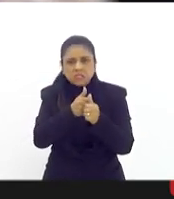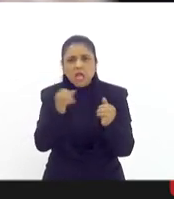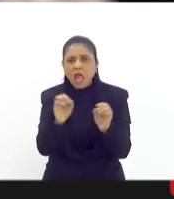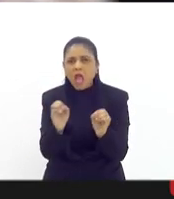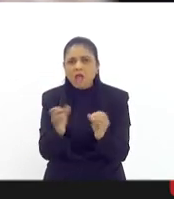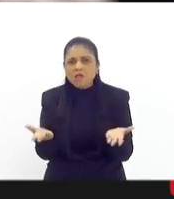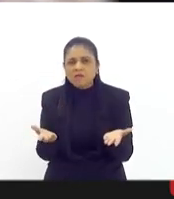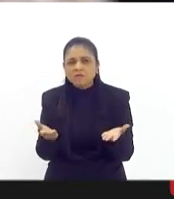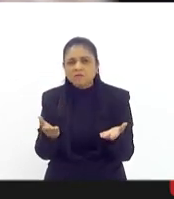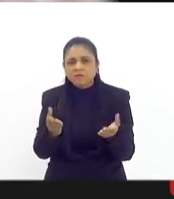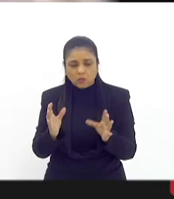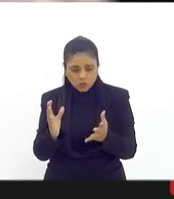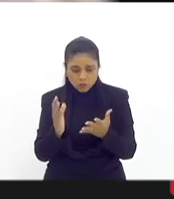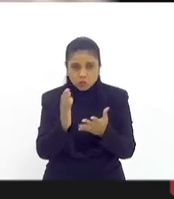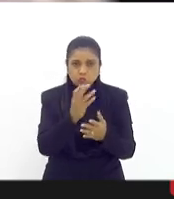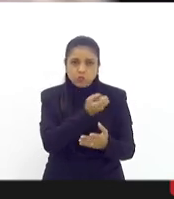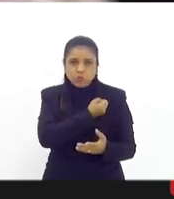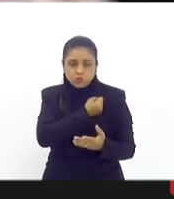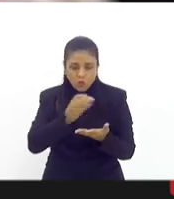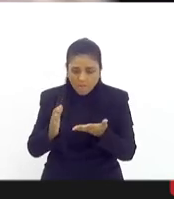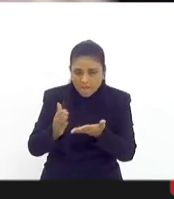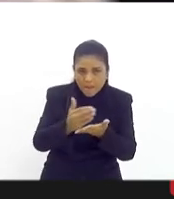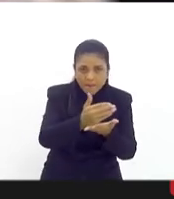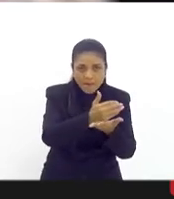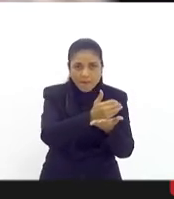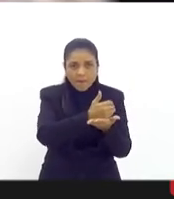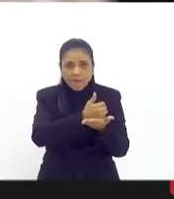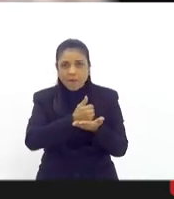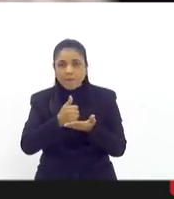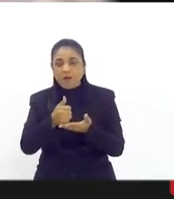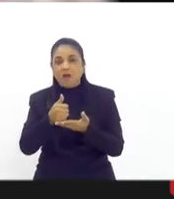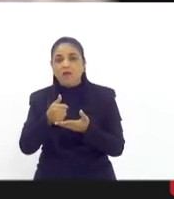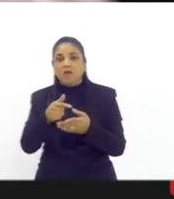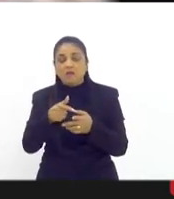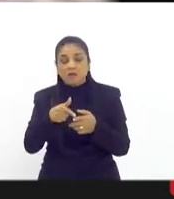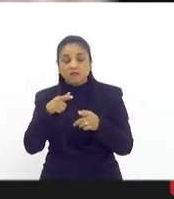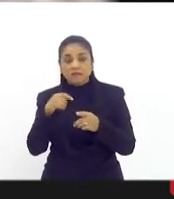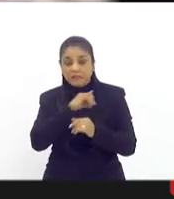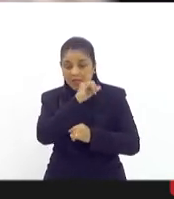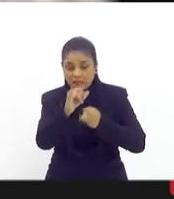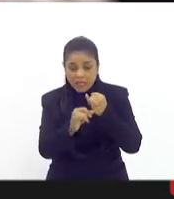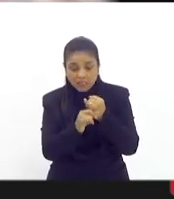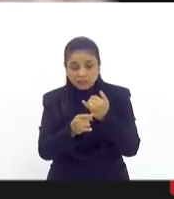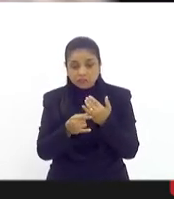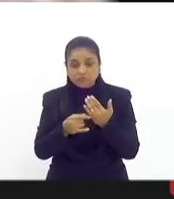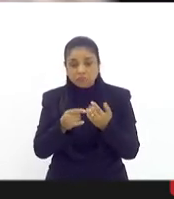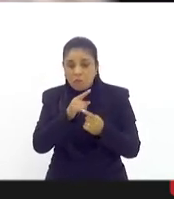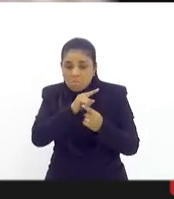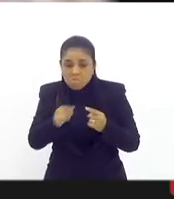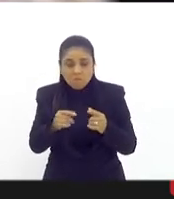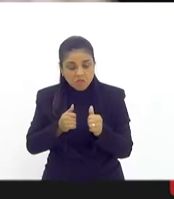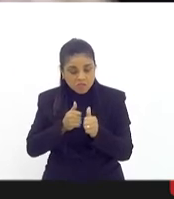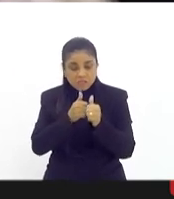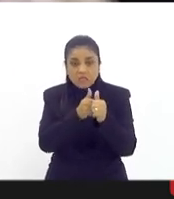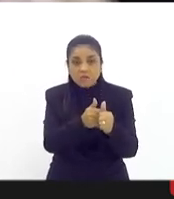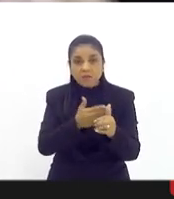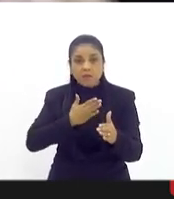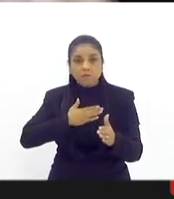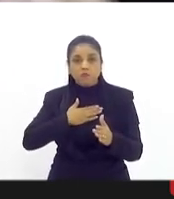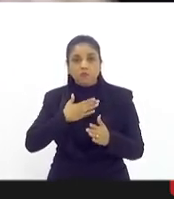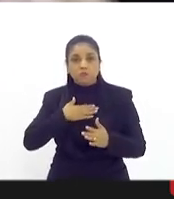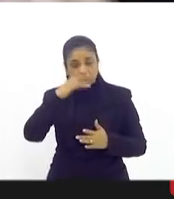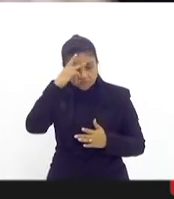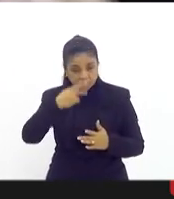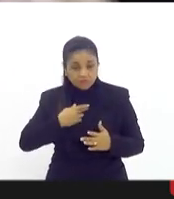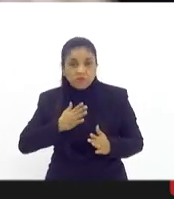Os algoritmos estão tomando conta da internet para impedir que você tenha acesso a quem você segue e cada vez mais o próprio algoritmo define o que você